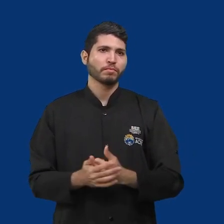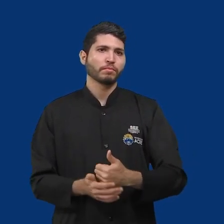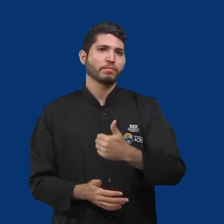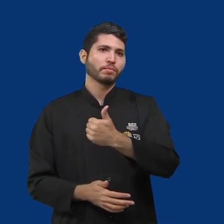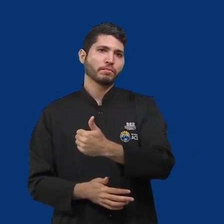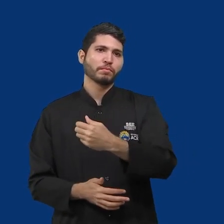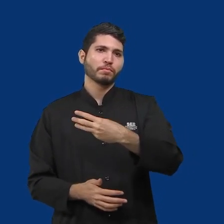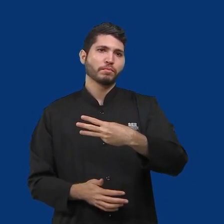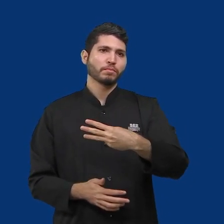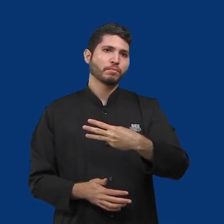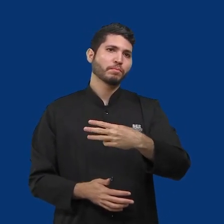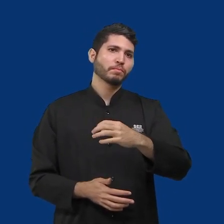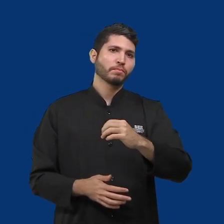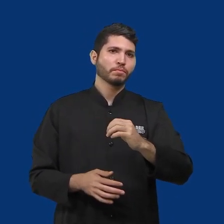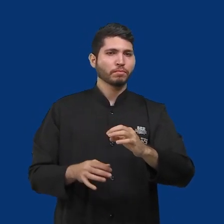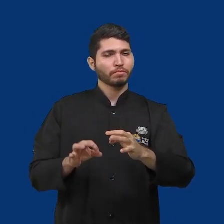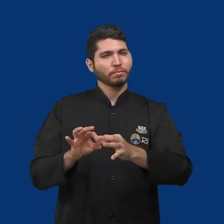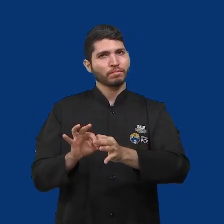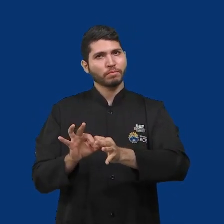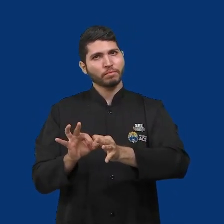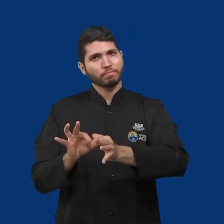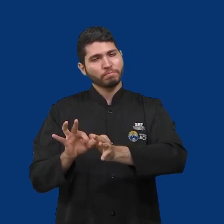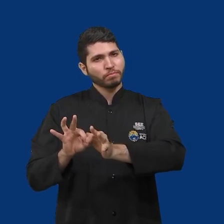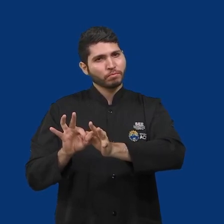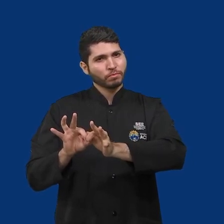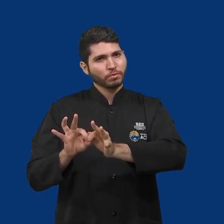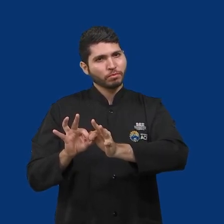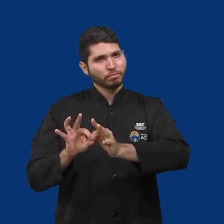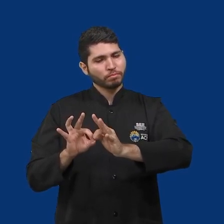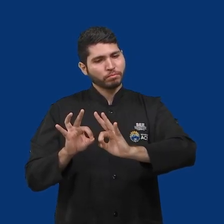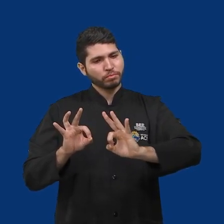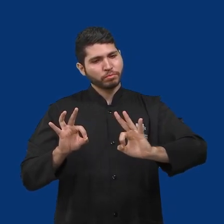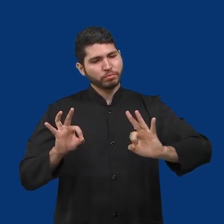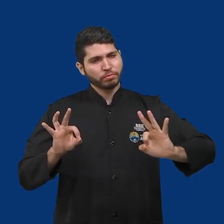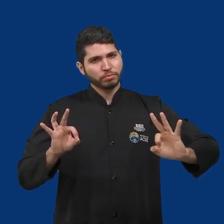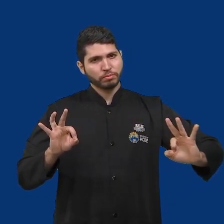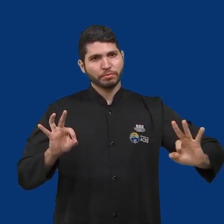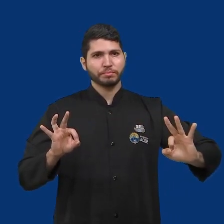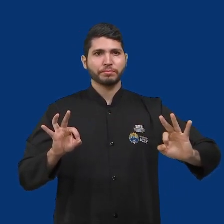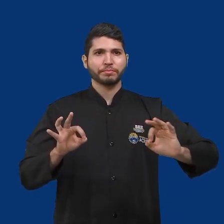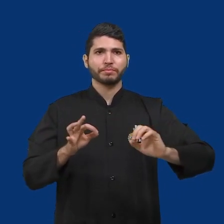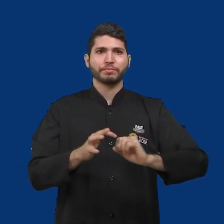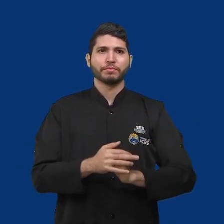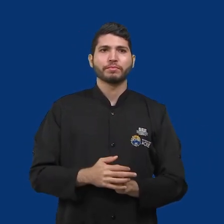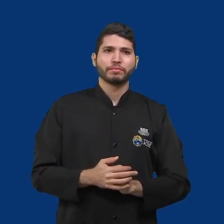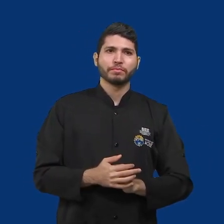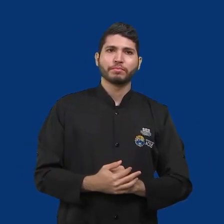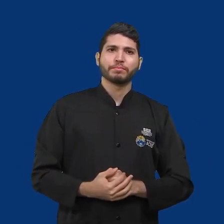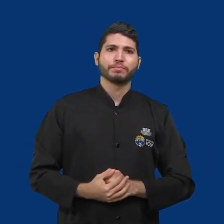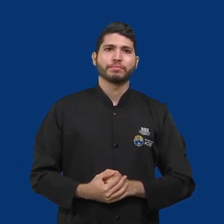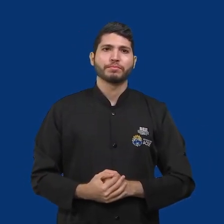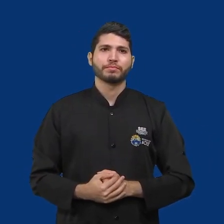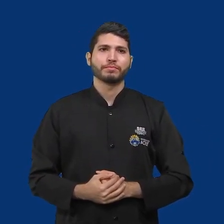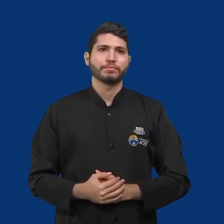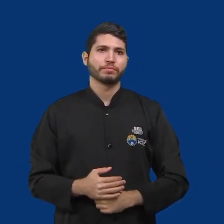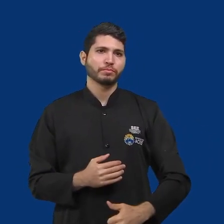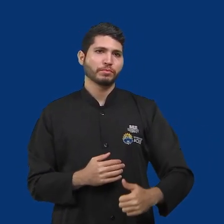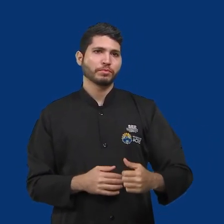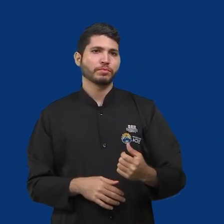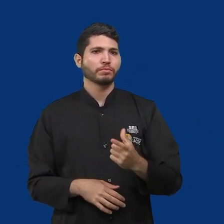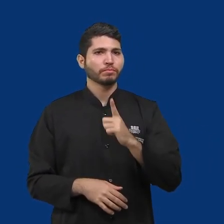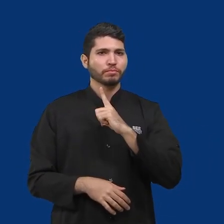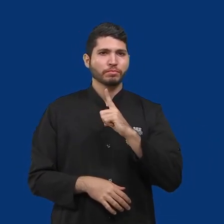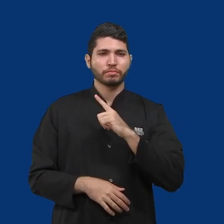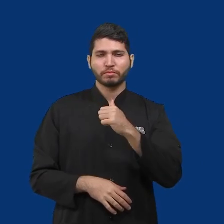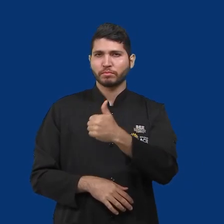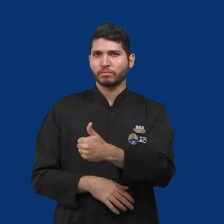grafiteiros. Então, as mensagens nessas obras de arte, elas são diversas e são